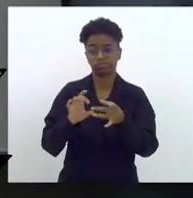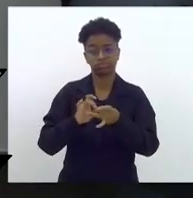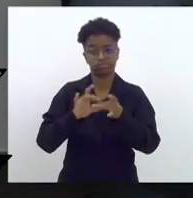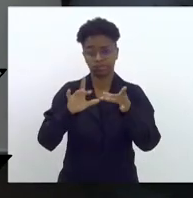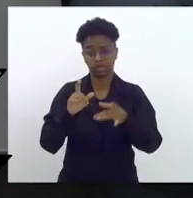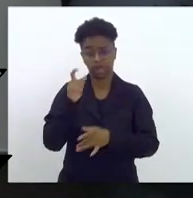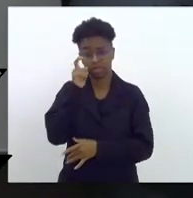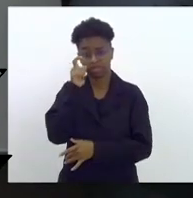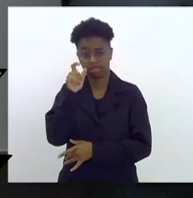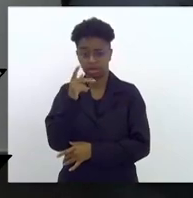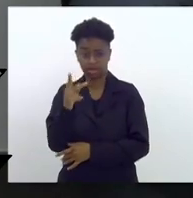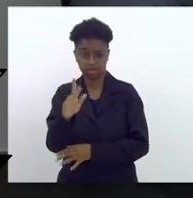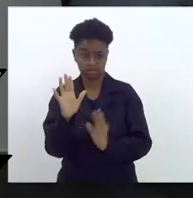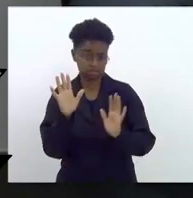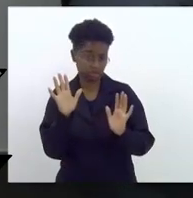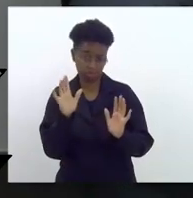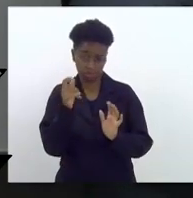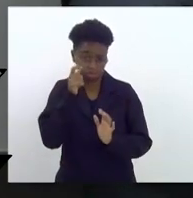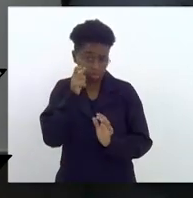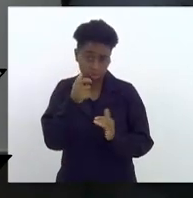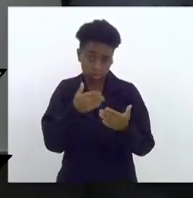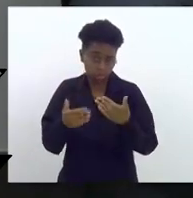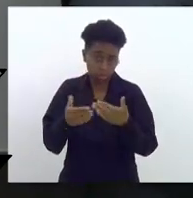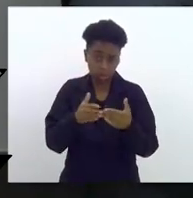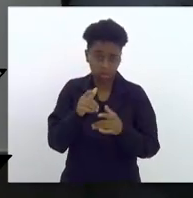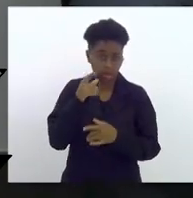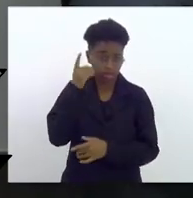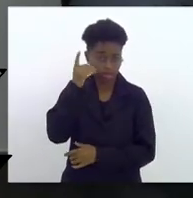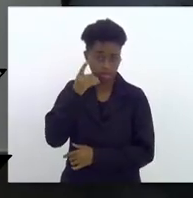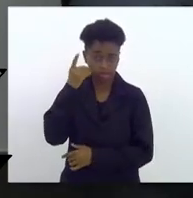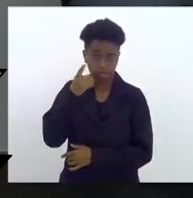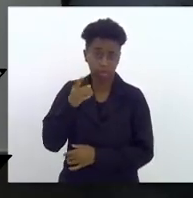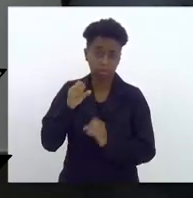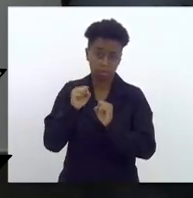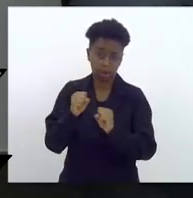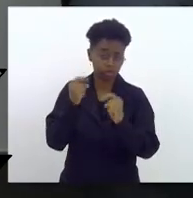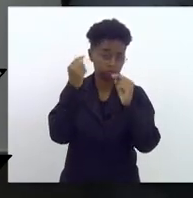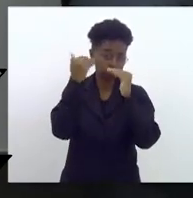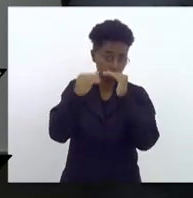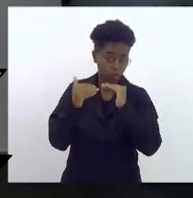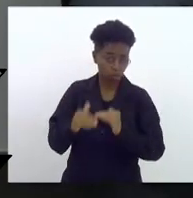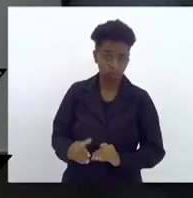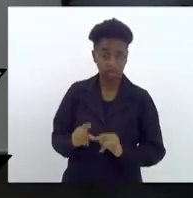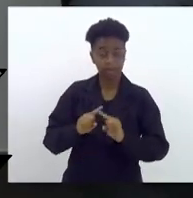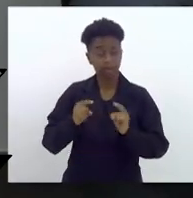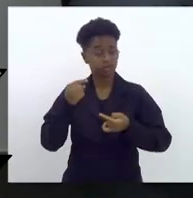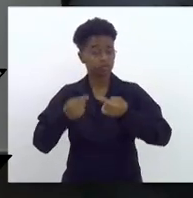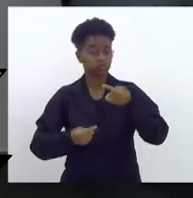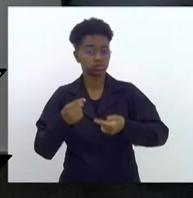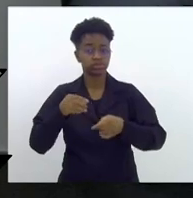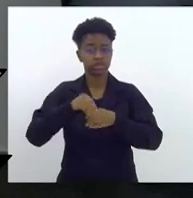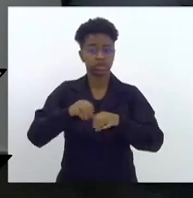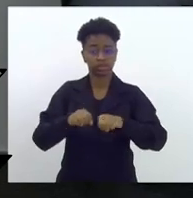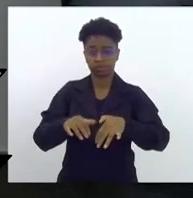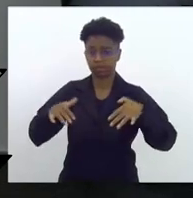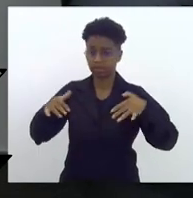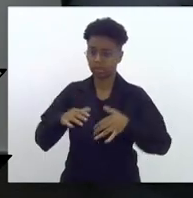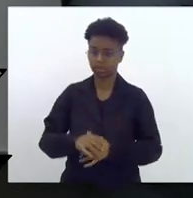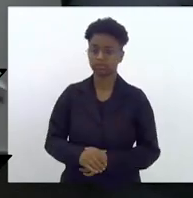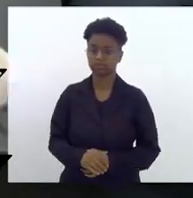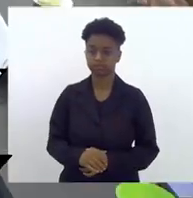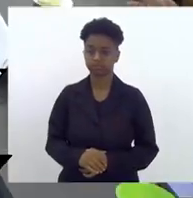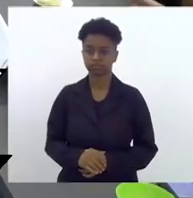seu interesse que é o interesse de qualquer parlamentar tem divergência e levar a plenária esse sentido